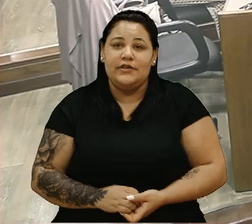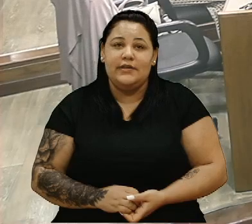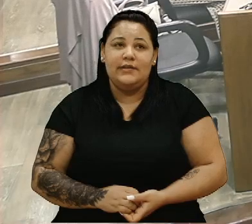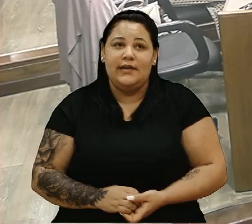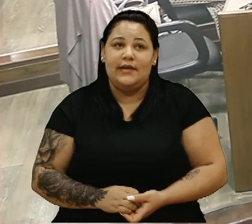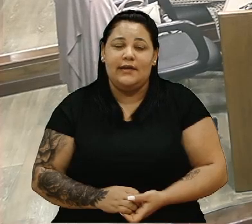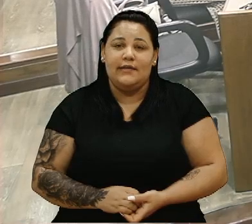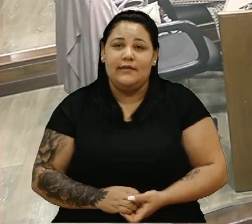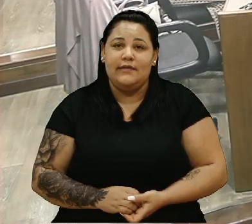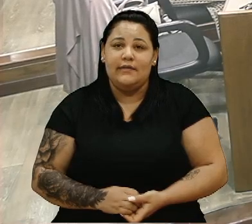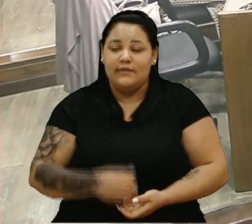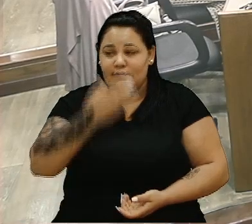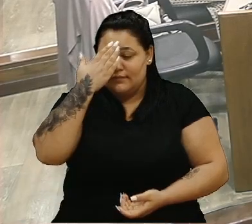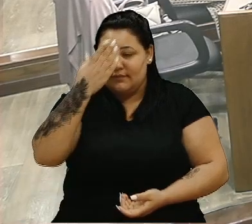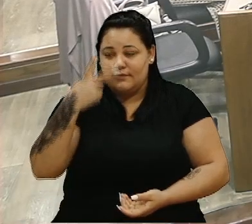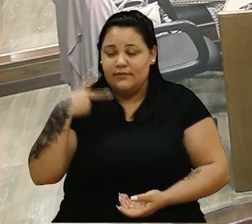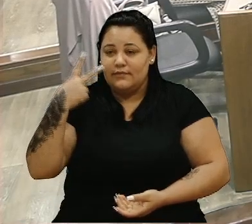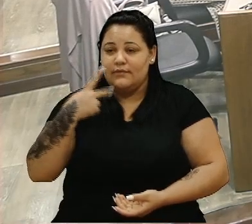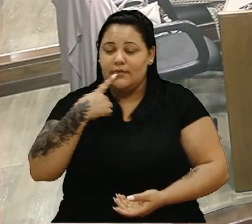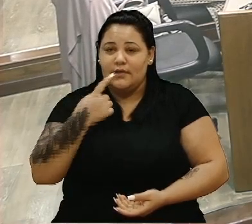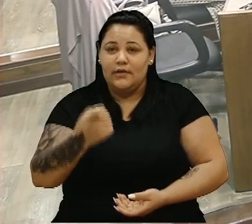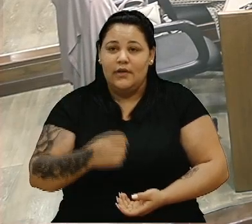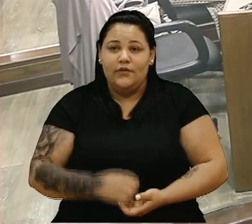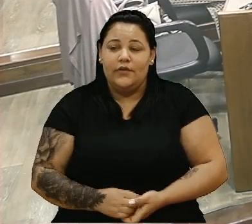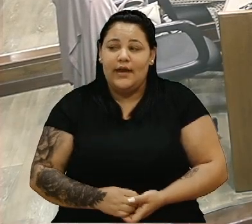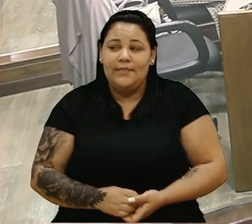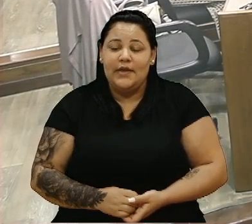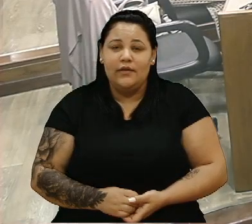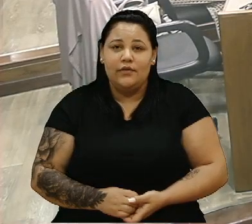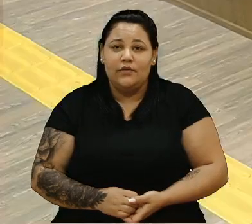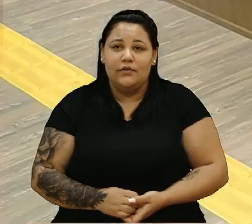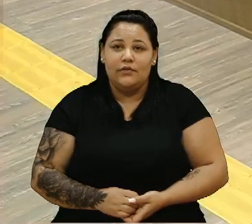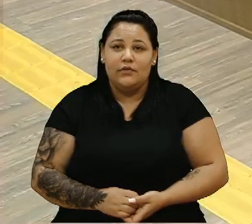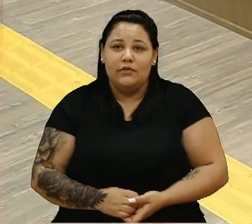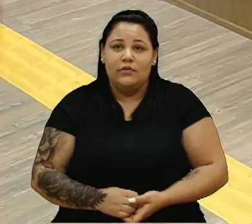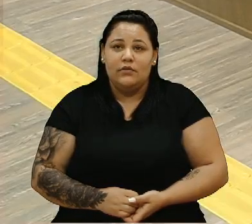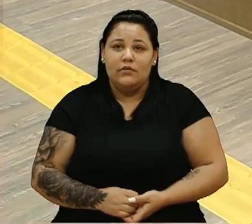Obrigado, vereadora Rose Frigeri. Questão